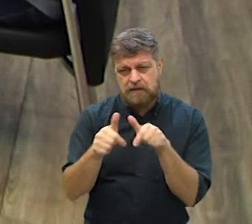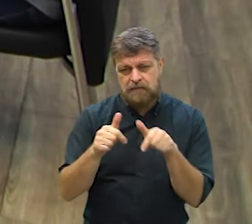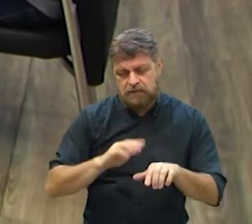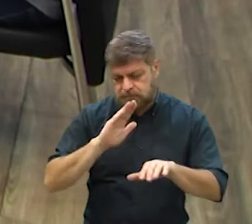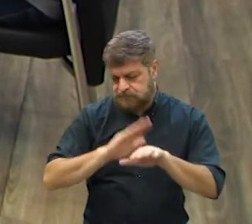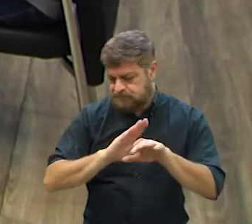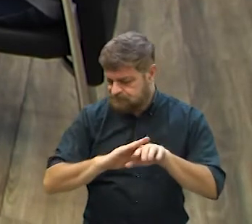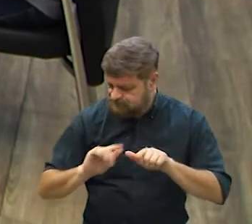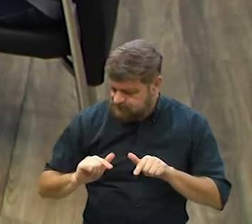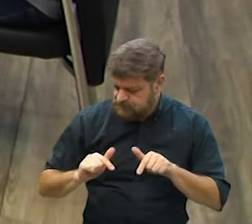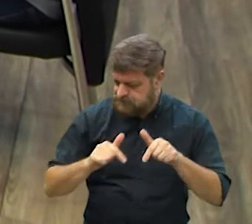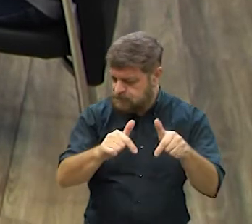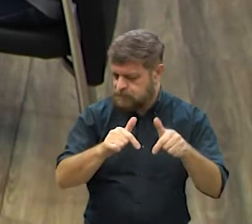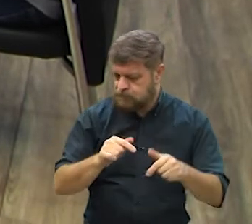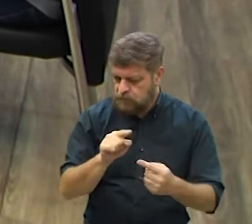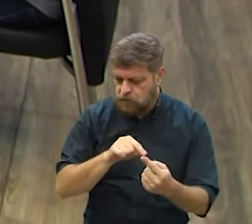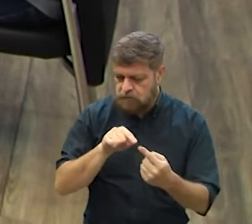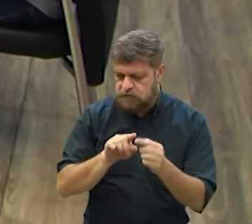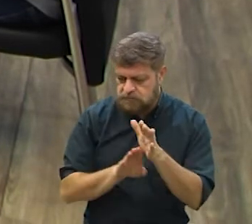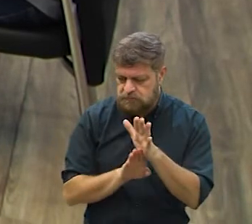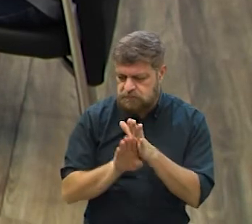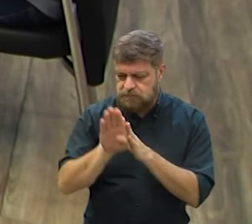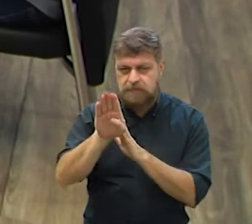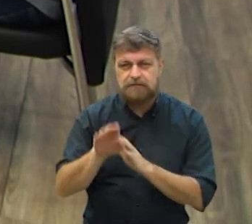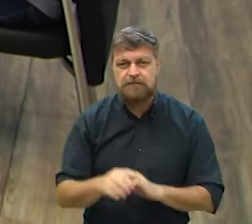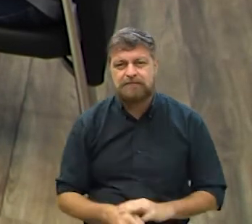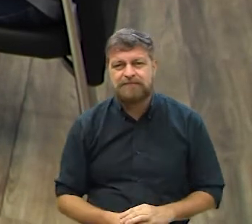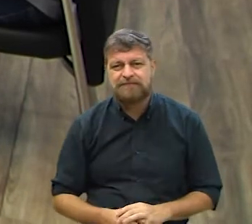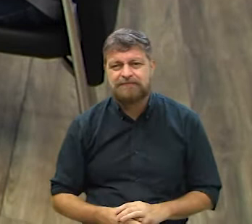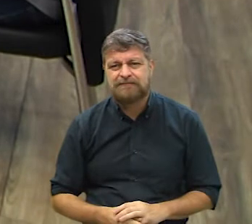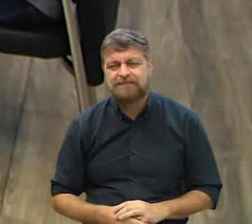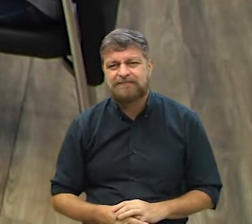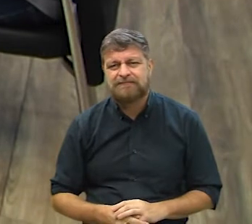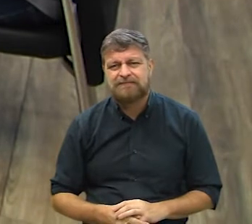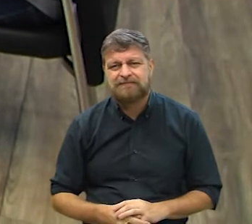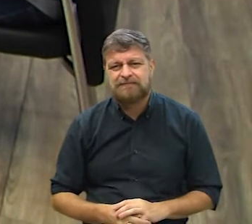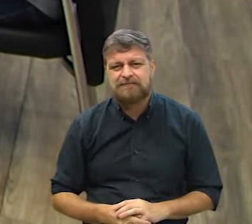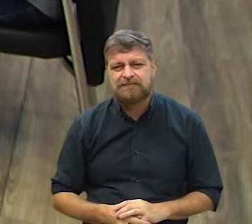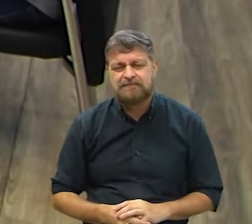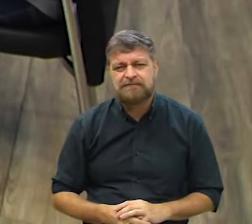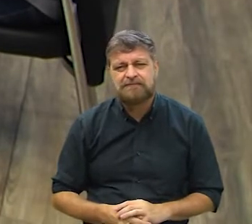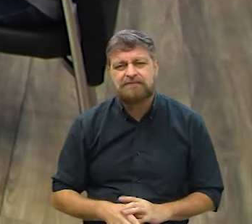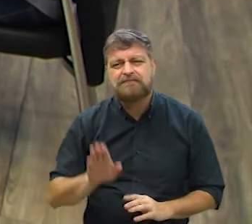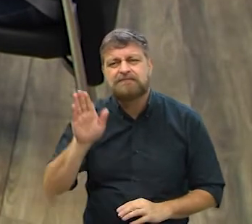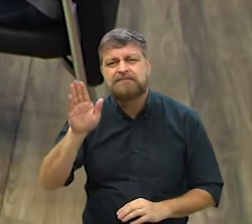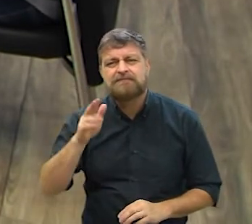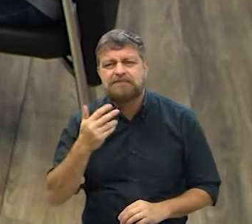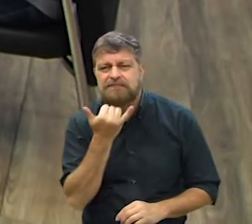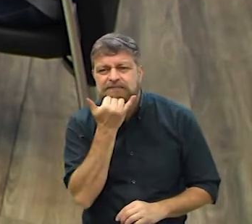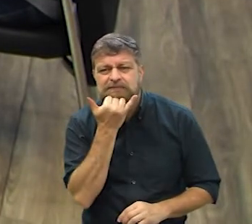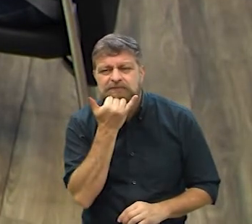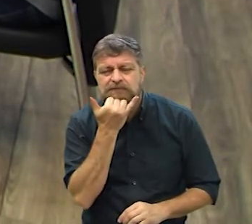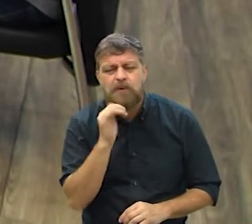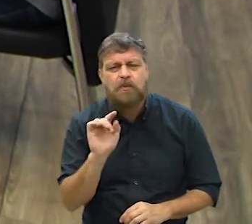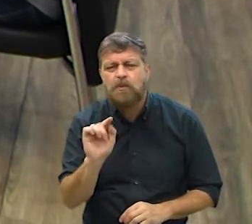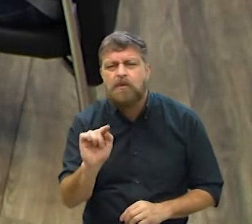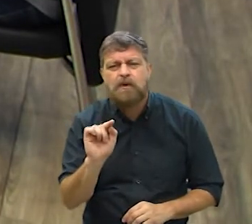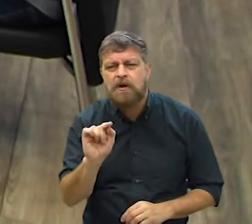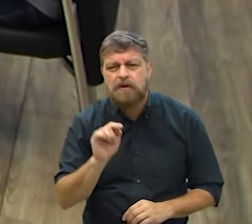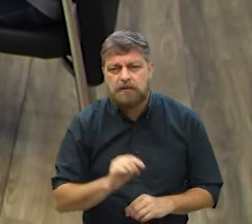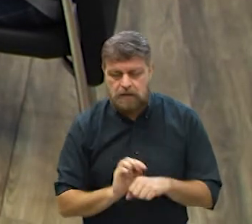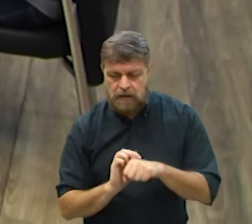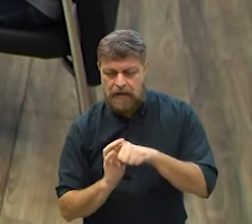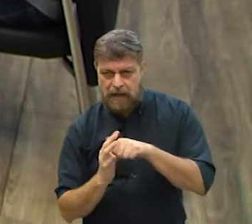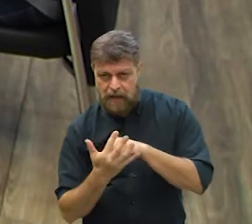de tudo aí para a gente avançar, para a gente Secretário, a mudar, pandemia mudar atrapalhou essa esse triste processo? realidade. Como? A